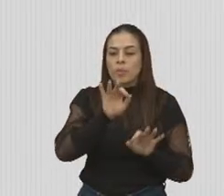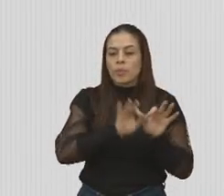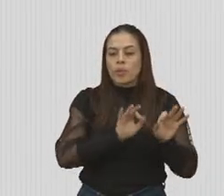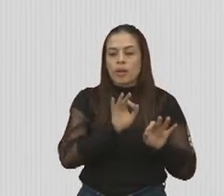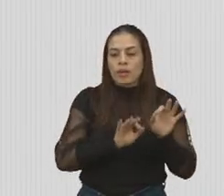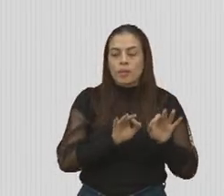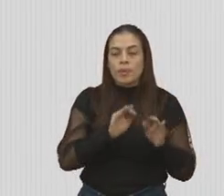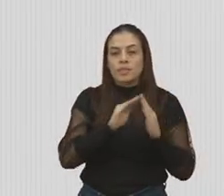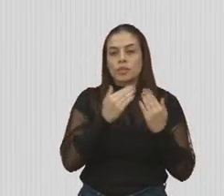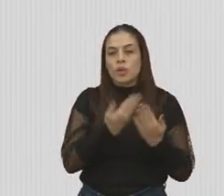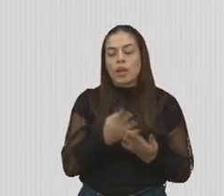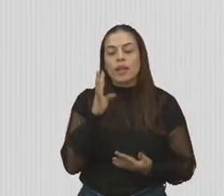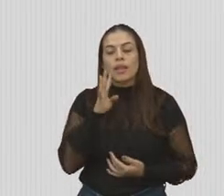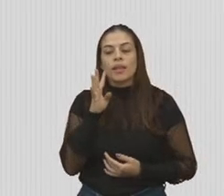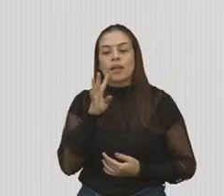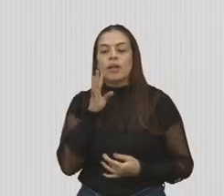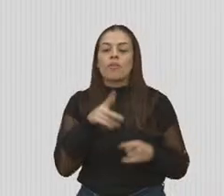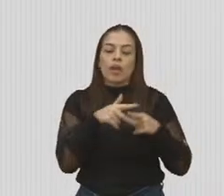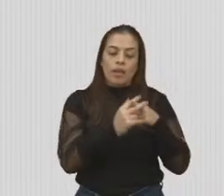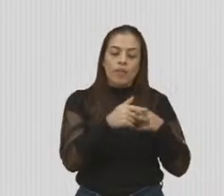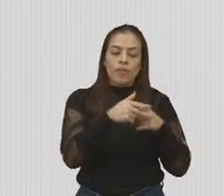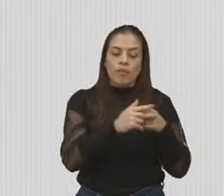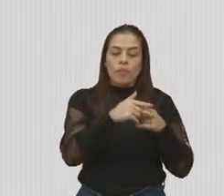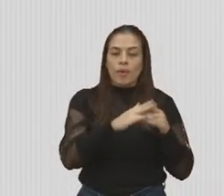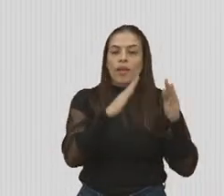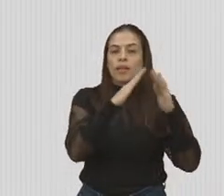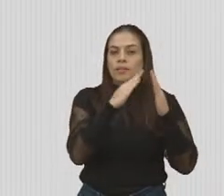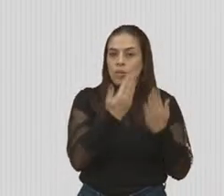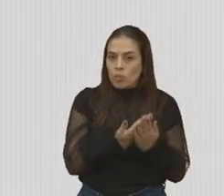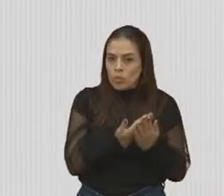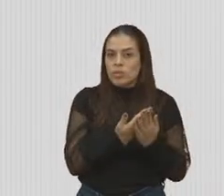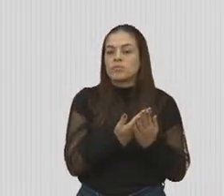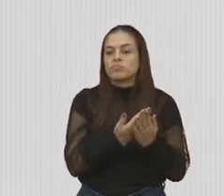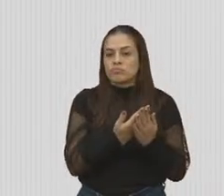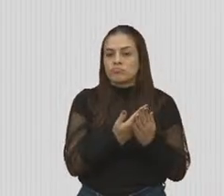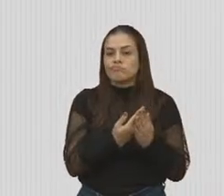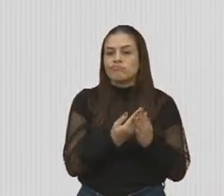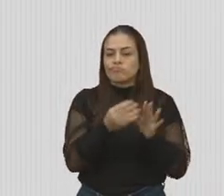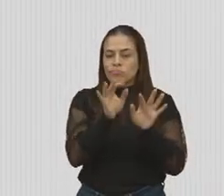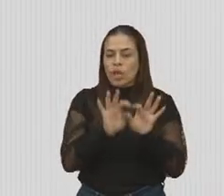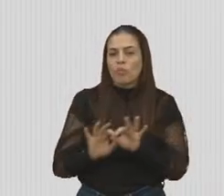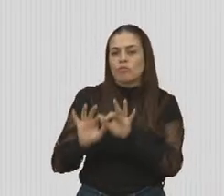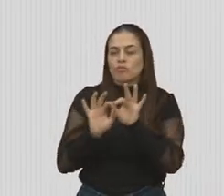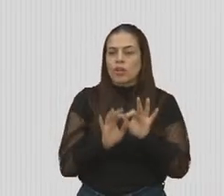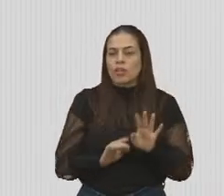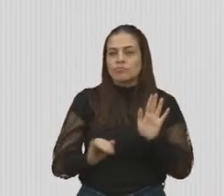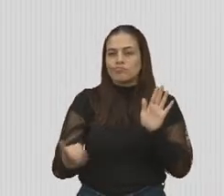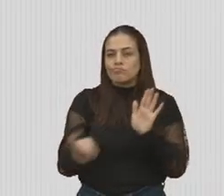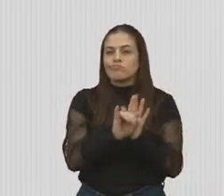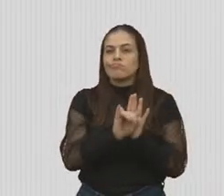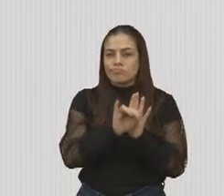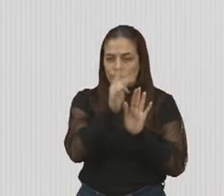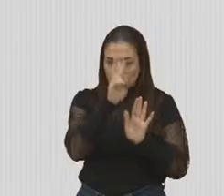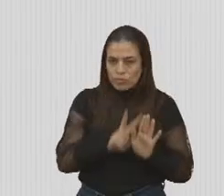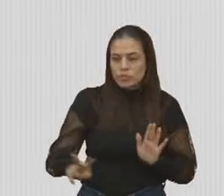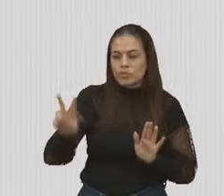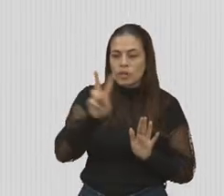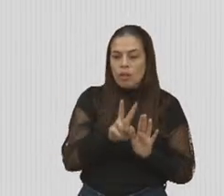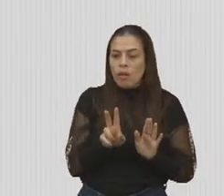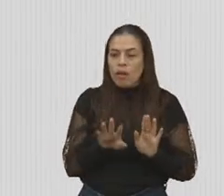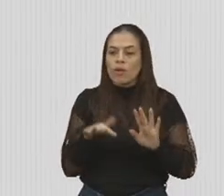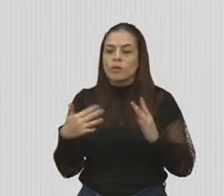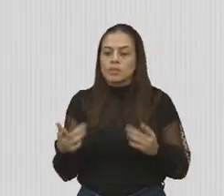programa voltado aí à reforma das escolas e unificação da identidade visual, e o horário estendido para o atendimento